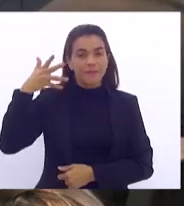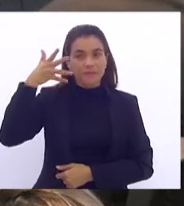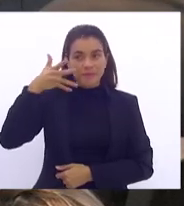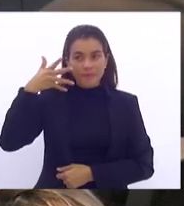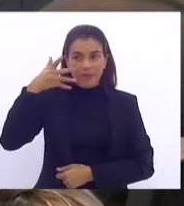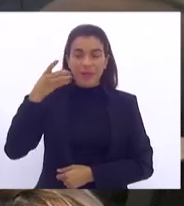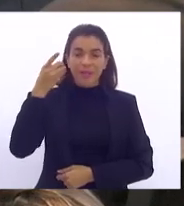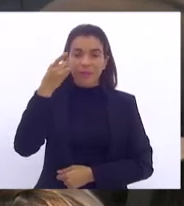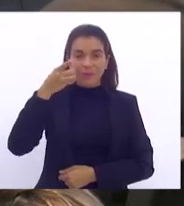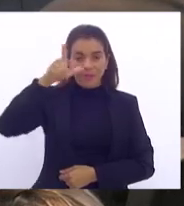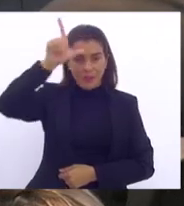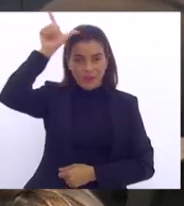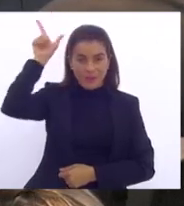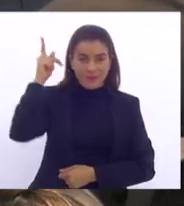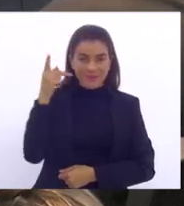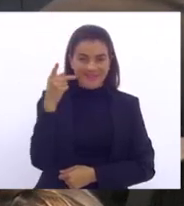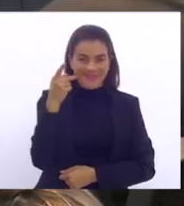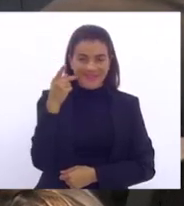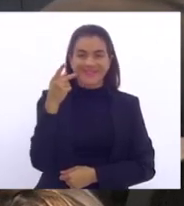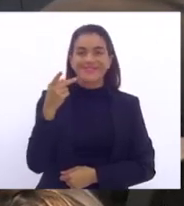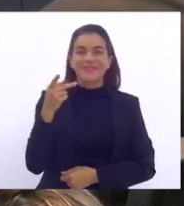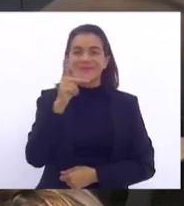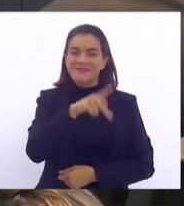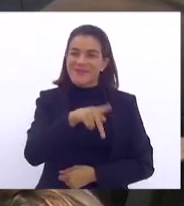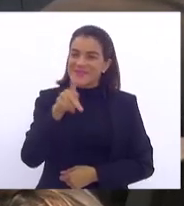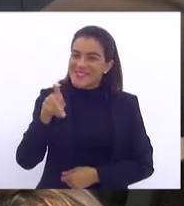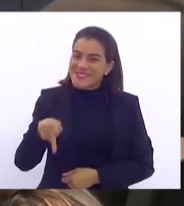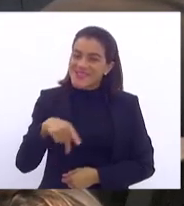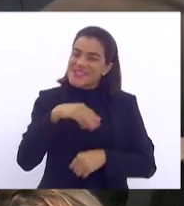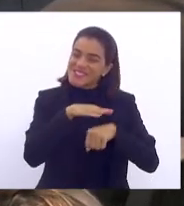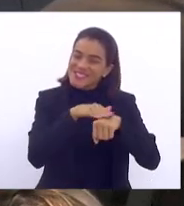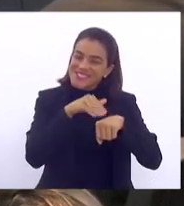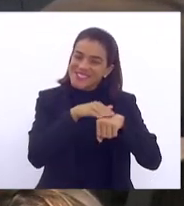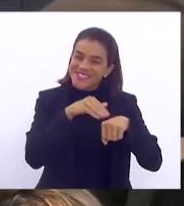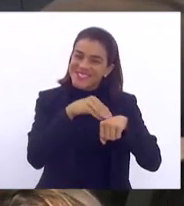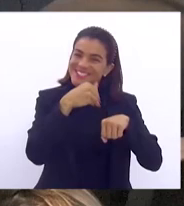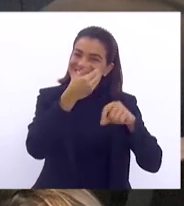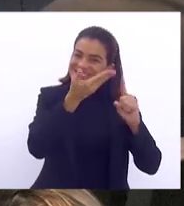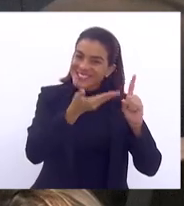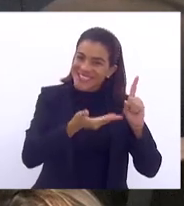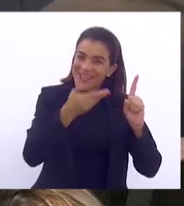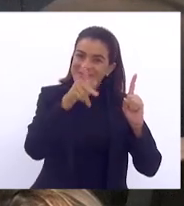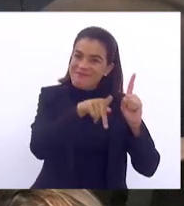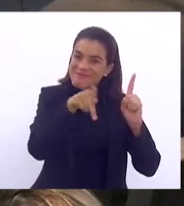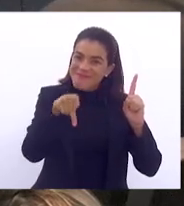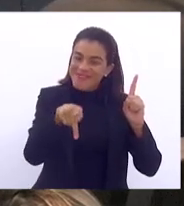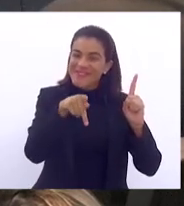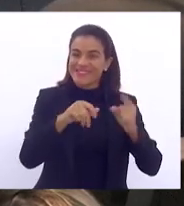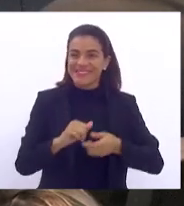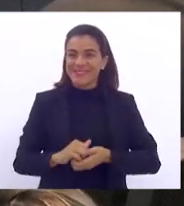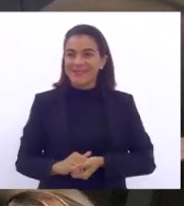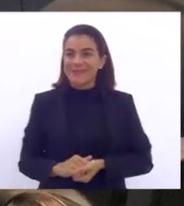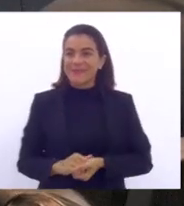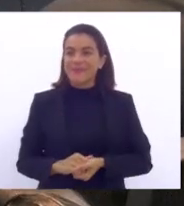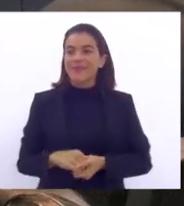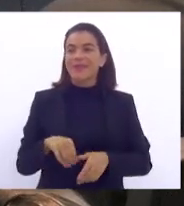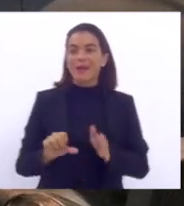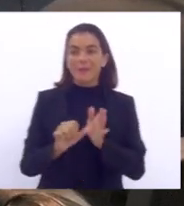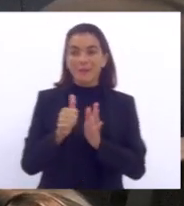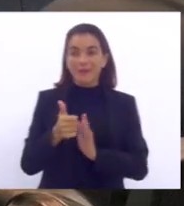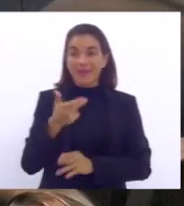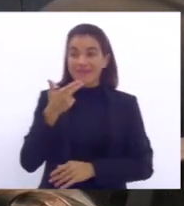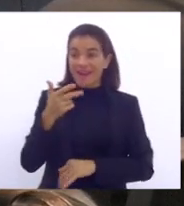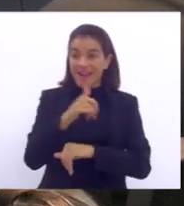nosso Deputado Luis Paulo nosso professor como a gente carinhosamente chama mas antes disso eu gostaria de de registrar a